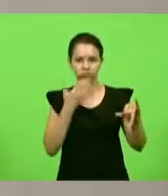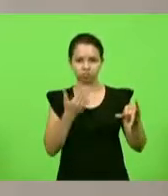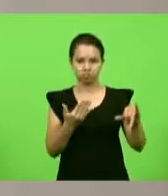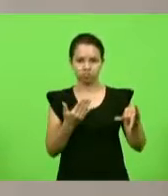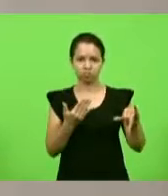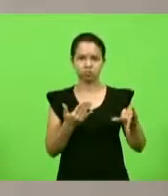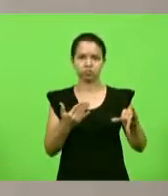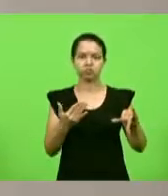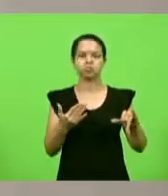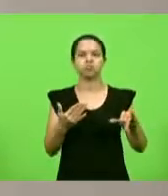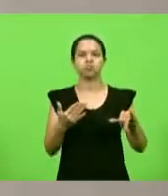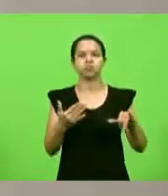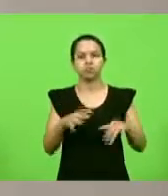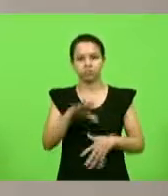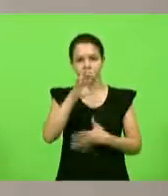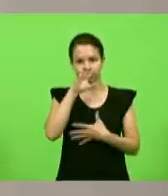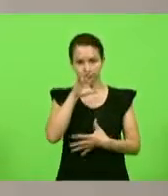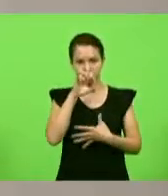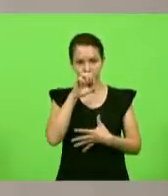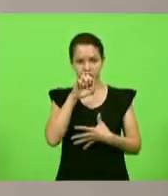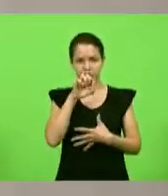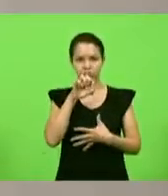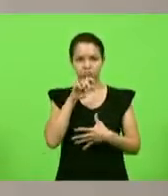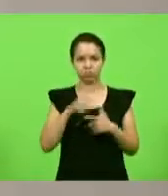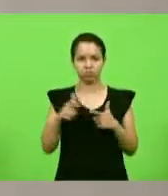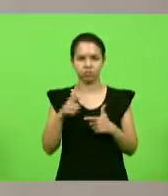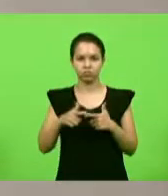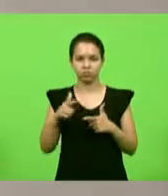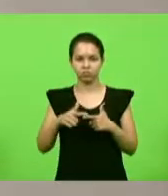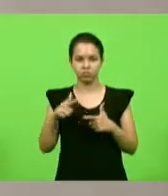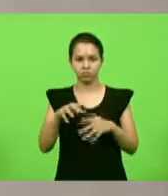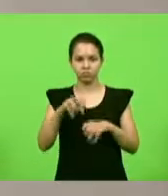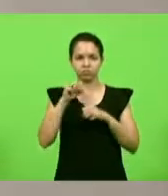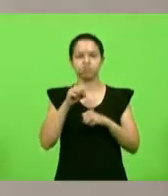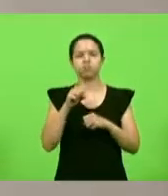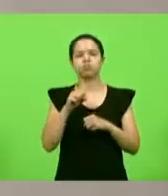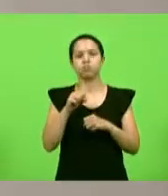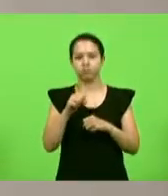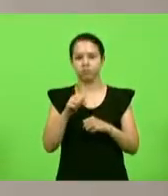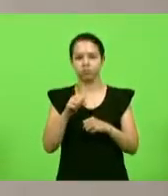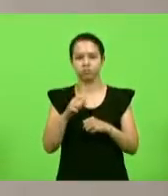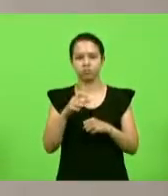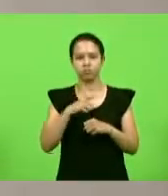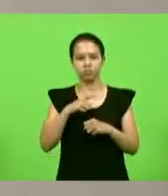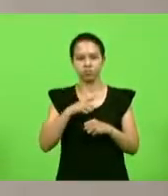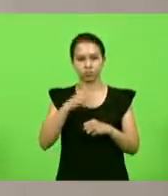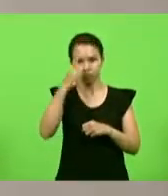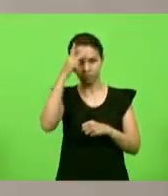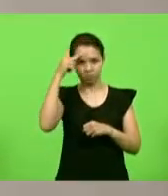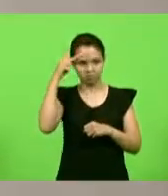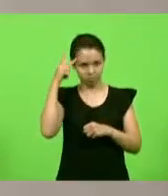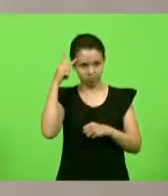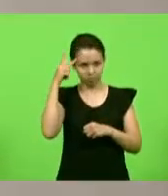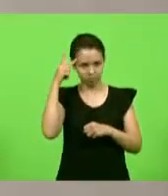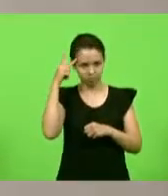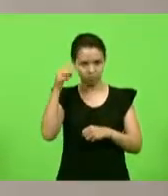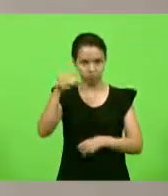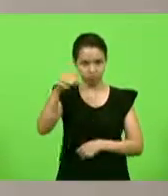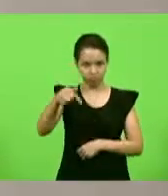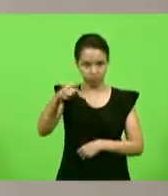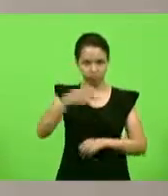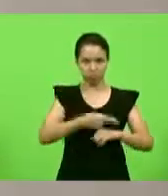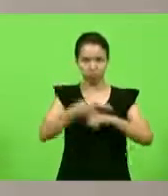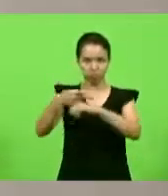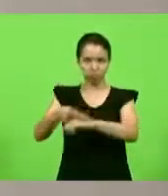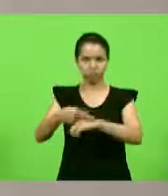curto-circuito em respirador causa transferência de 7 pessoas para outras áreas da unidade. Em